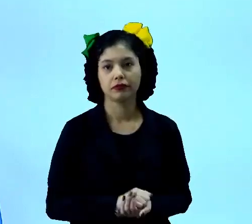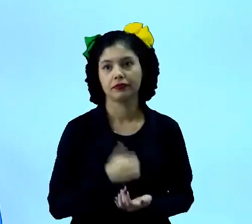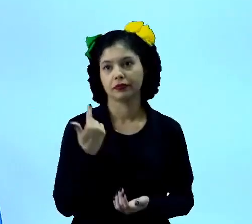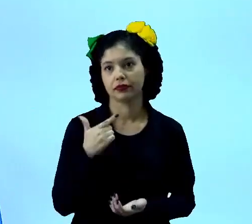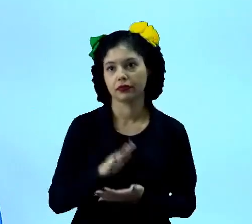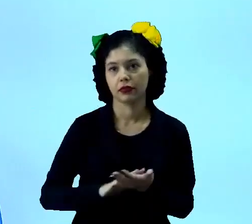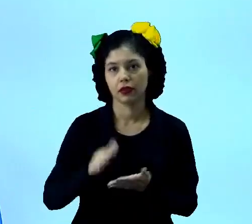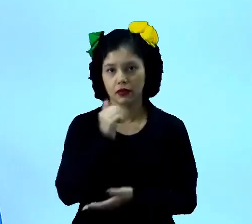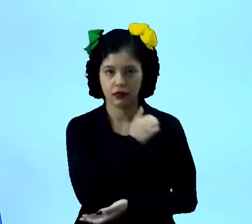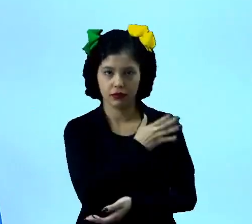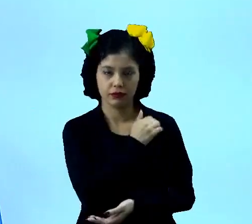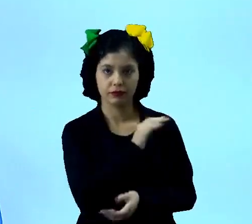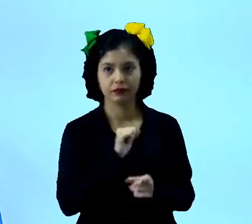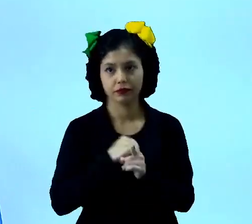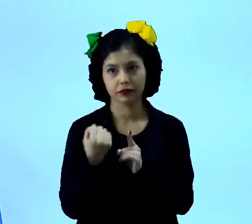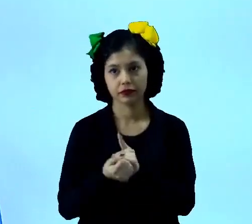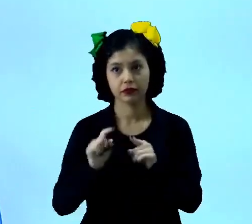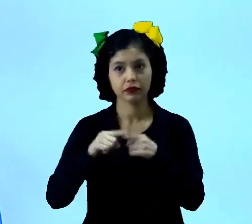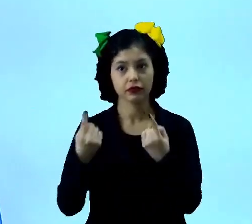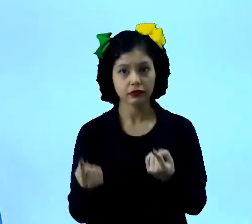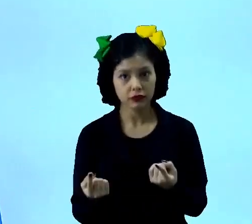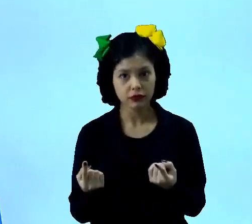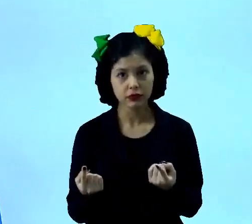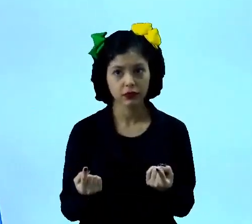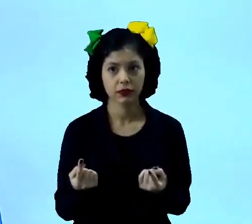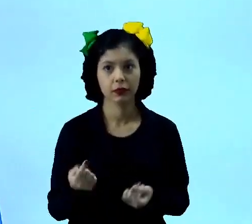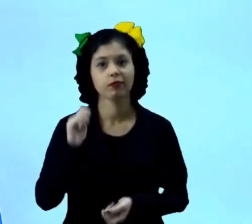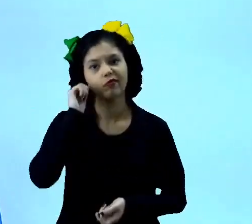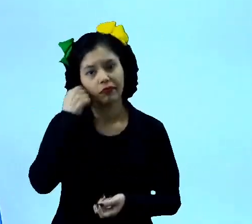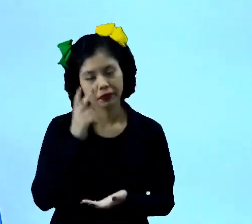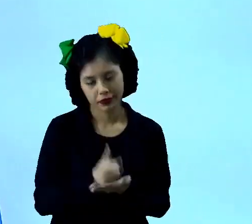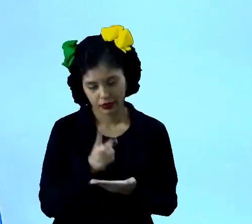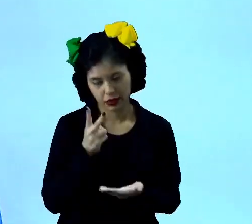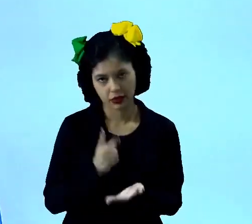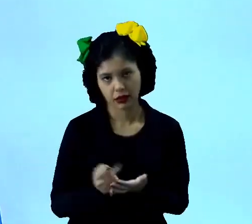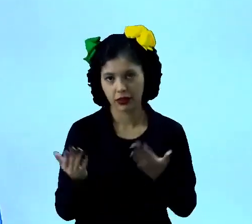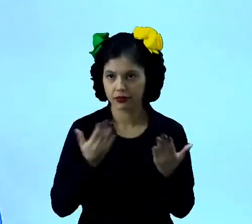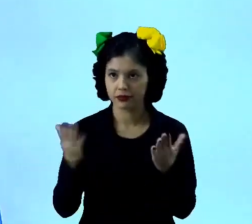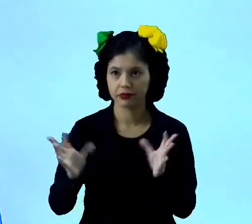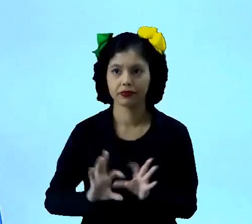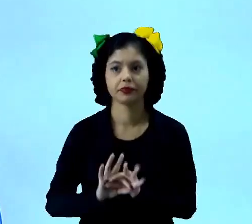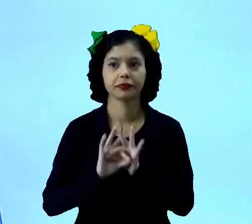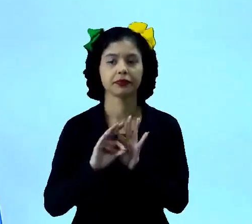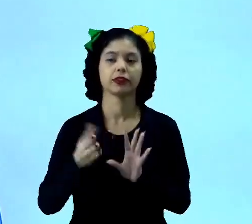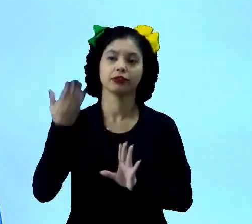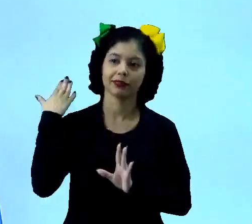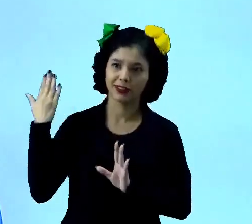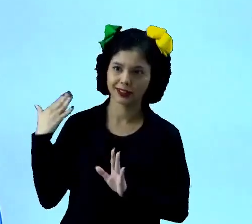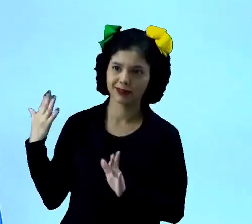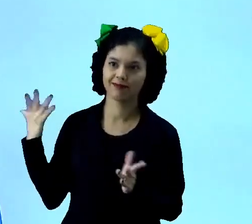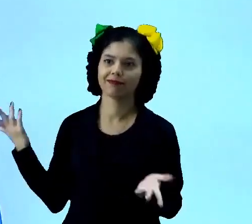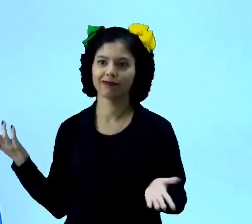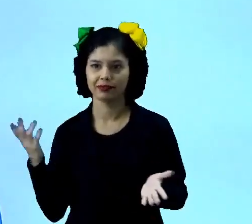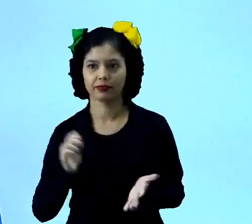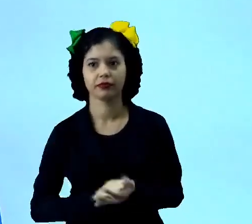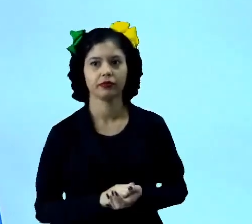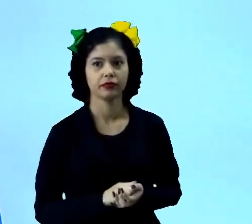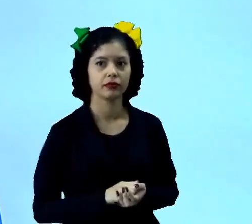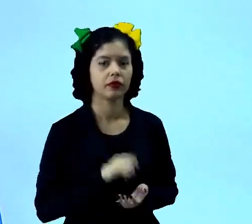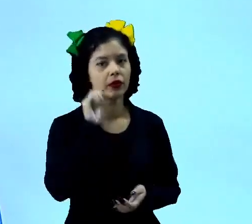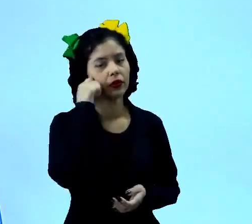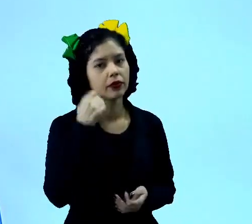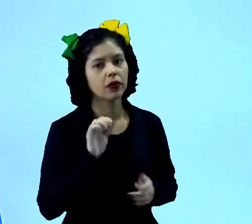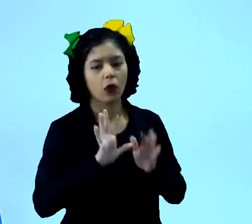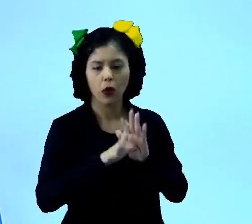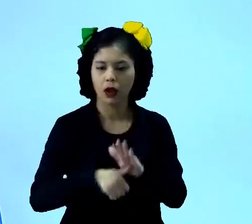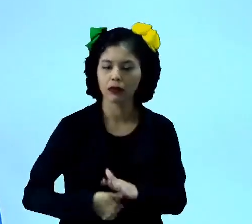não existe discriminação social, mas o elemento negro sempre ficou associado a um estereótipo negativo, né, o negro